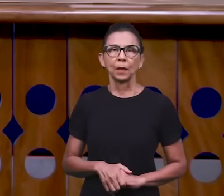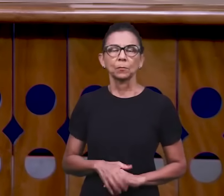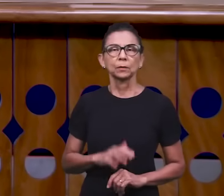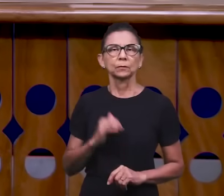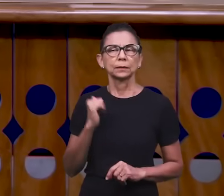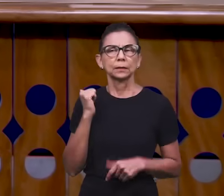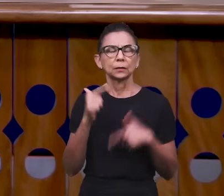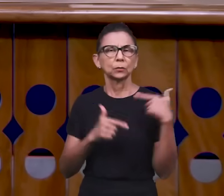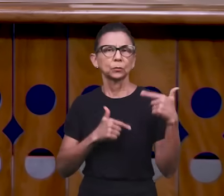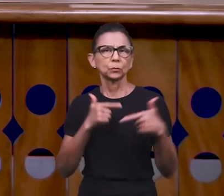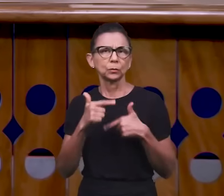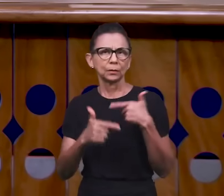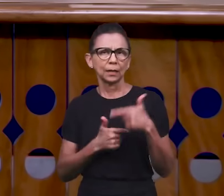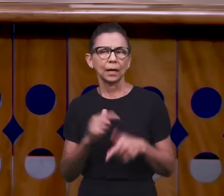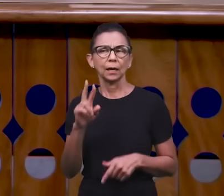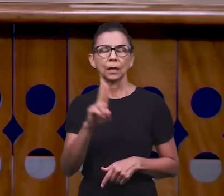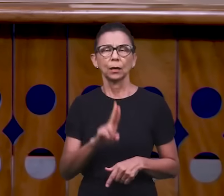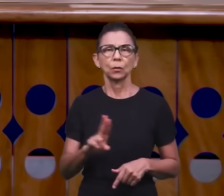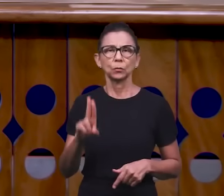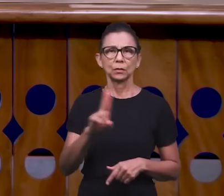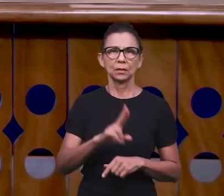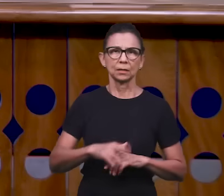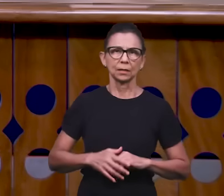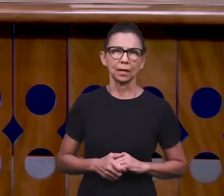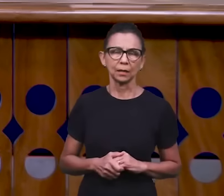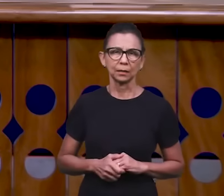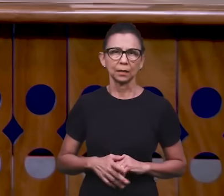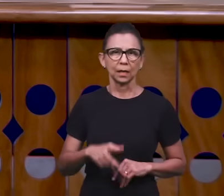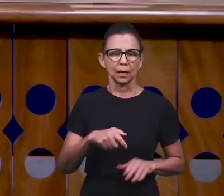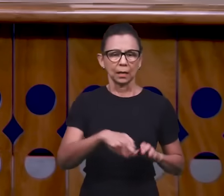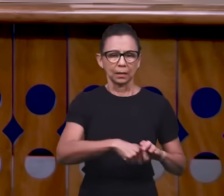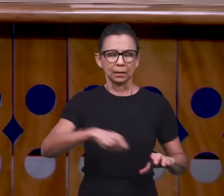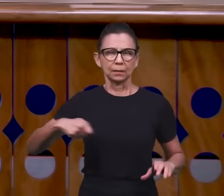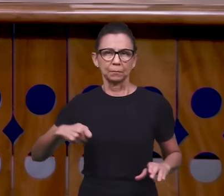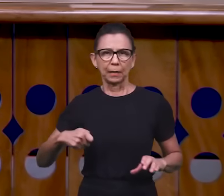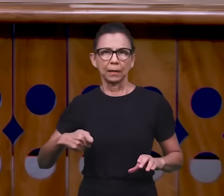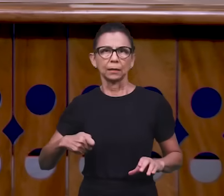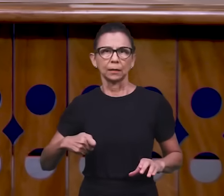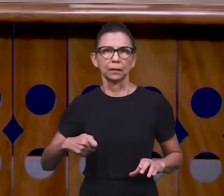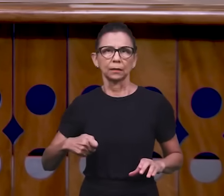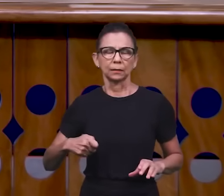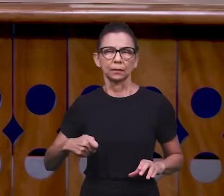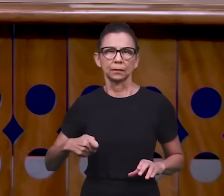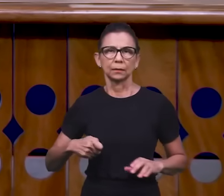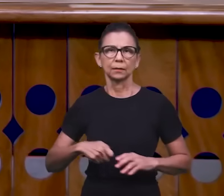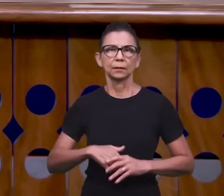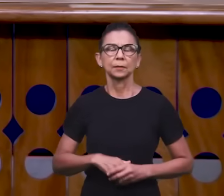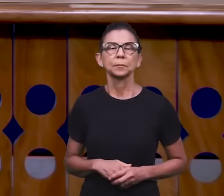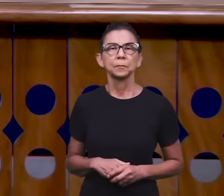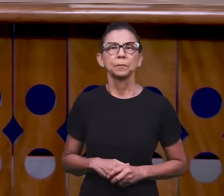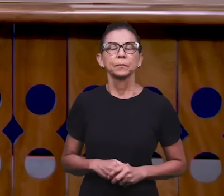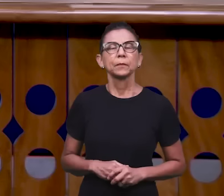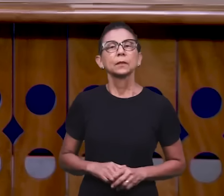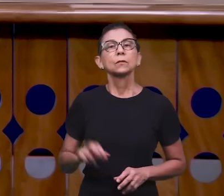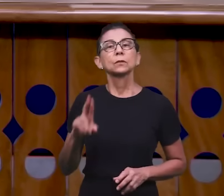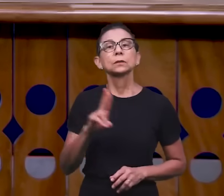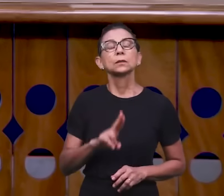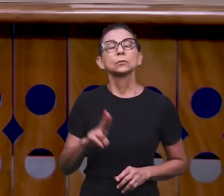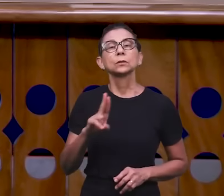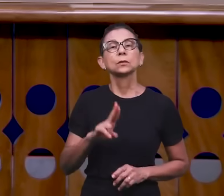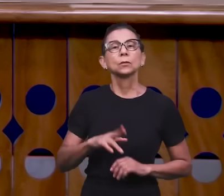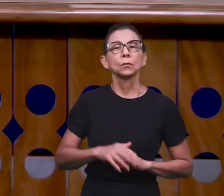à distância. Espada é o chamado corpo a corpo, ou seja, você destrói a letra com a palavra